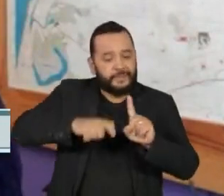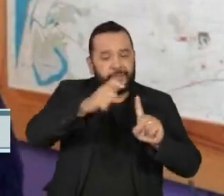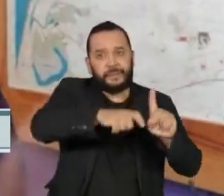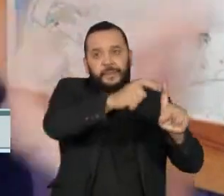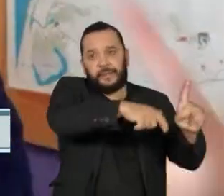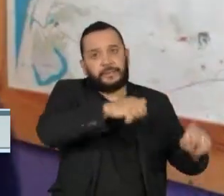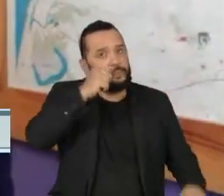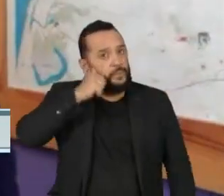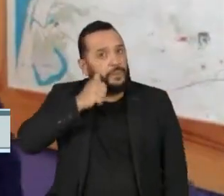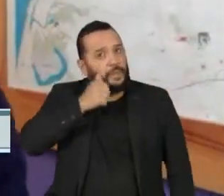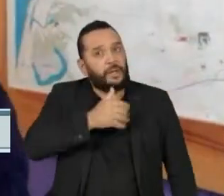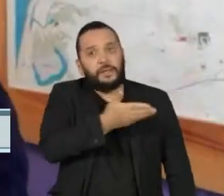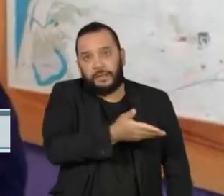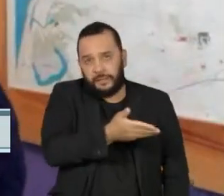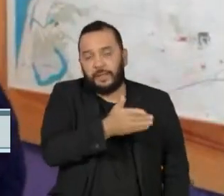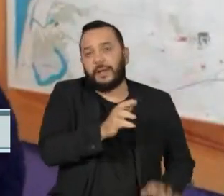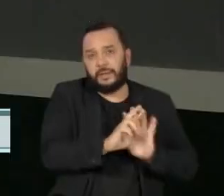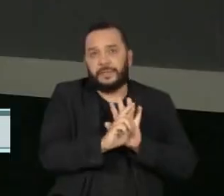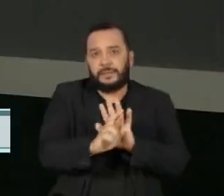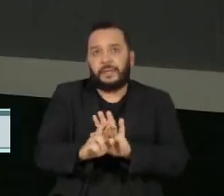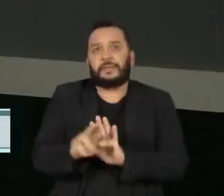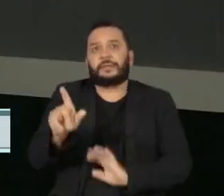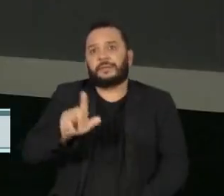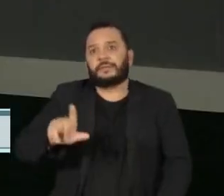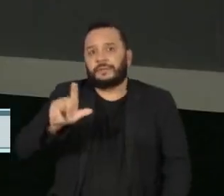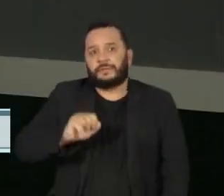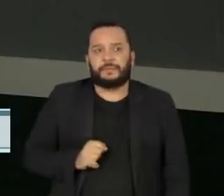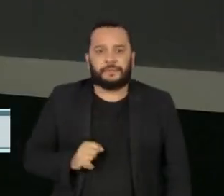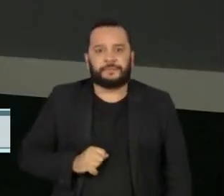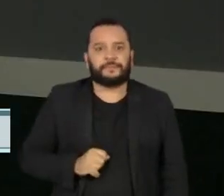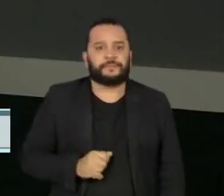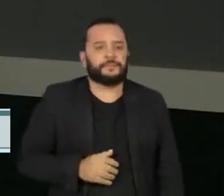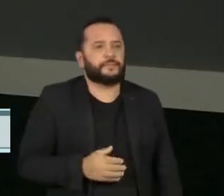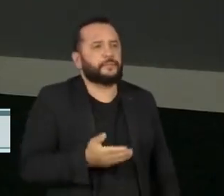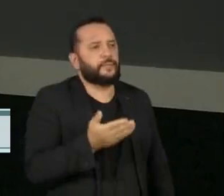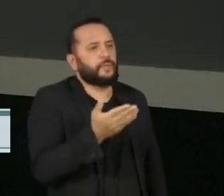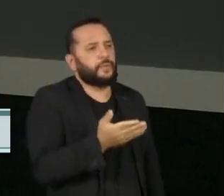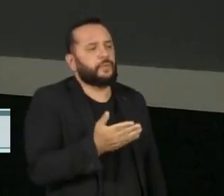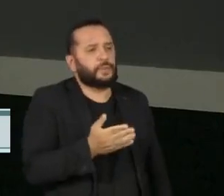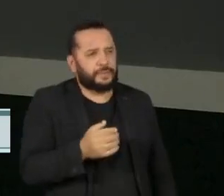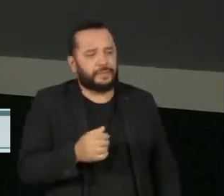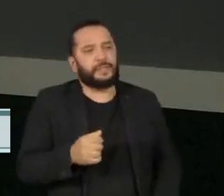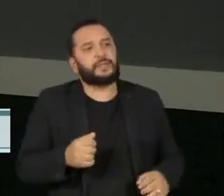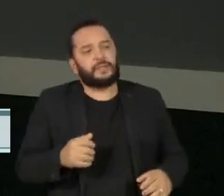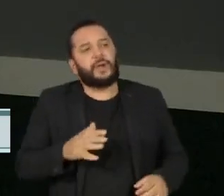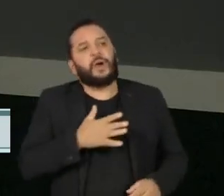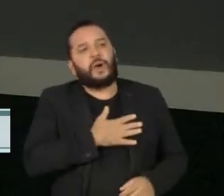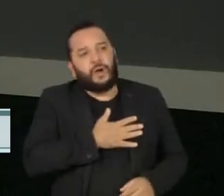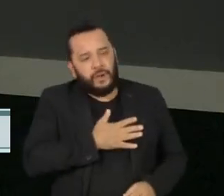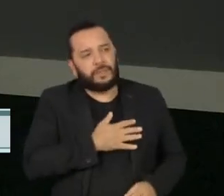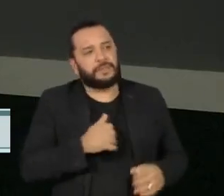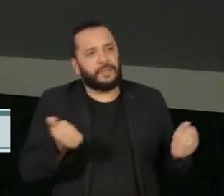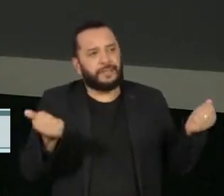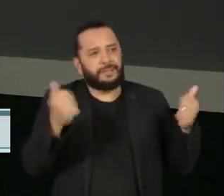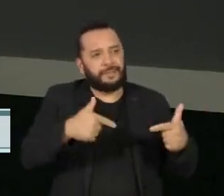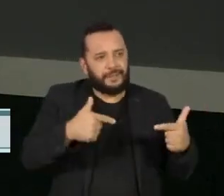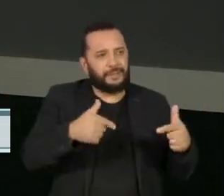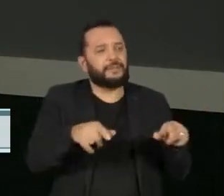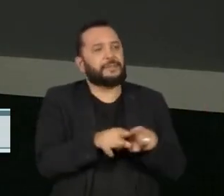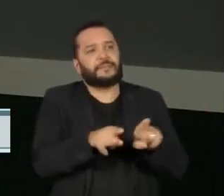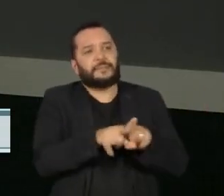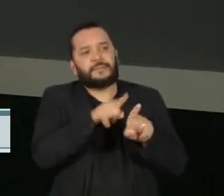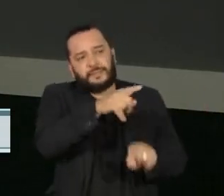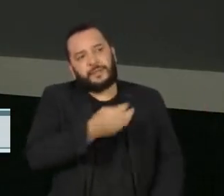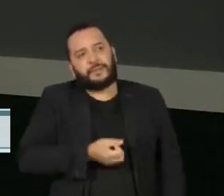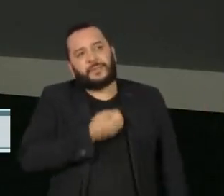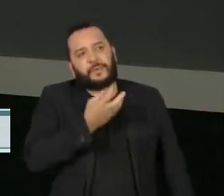e feminizadas são representadas na literatura. E Luísa, você vem do slam, né? Você é poeta,